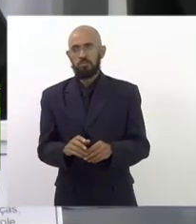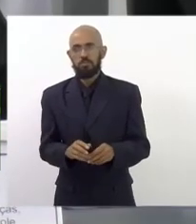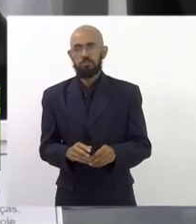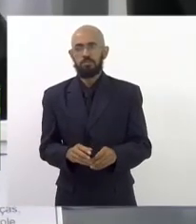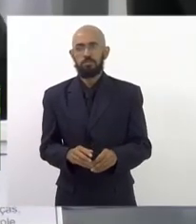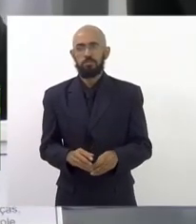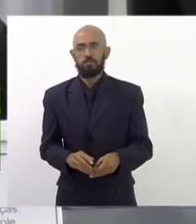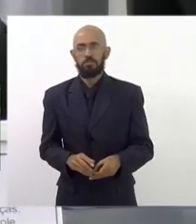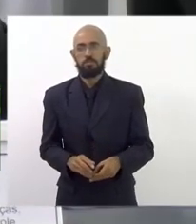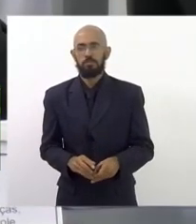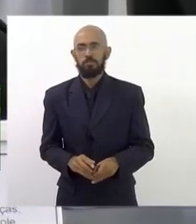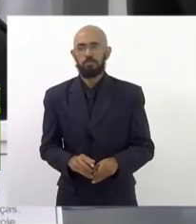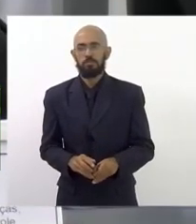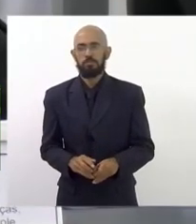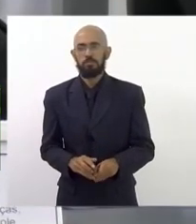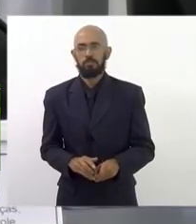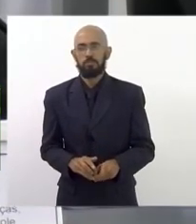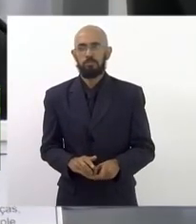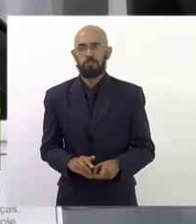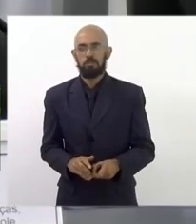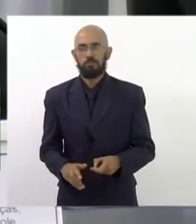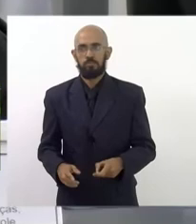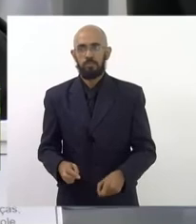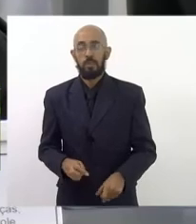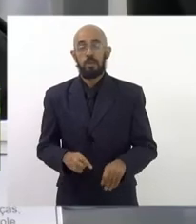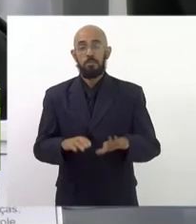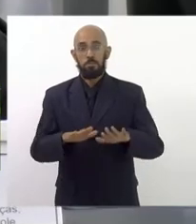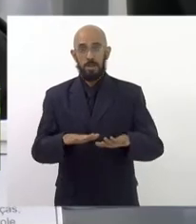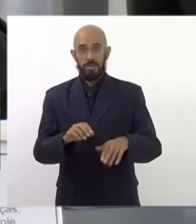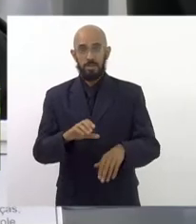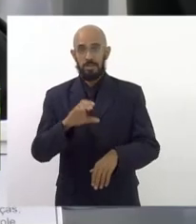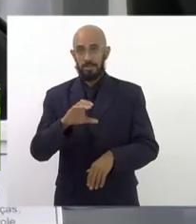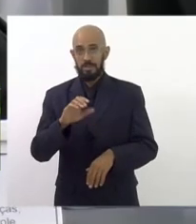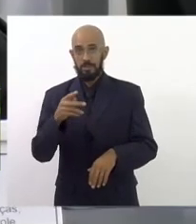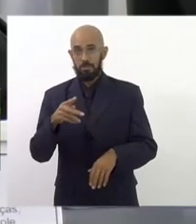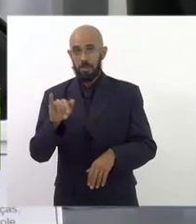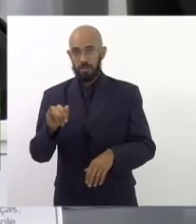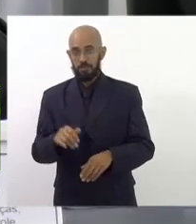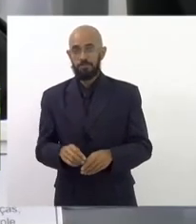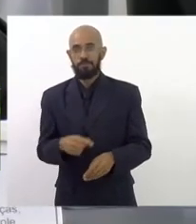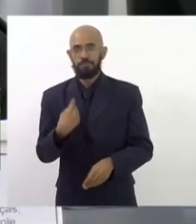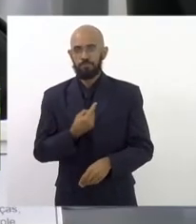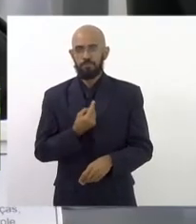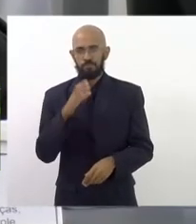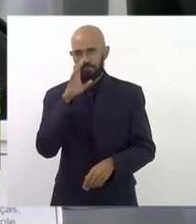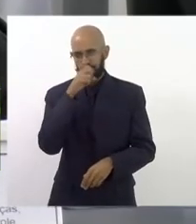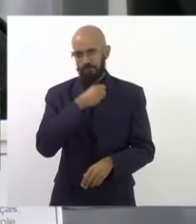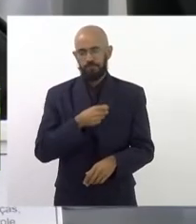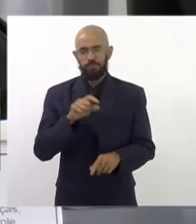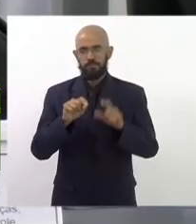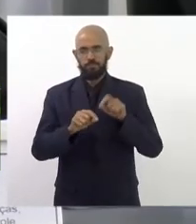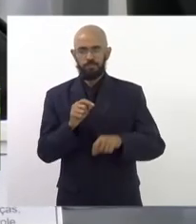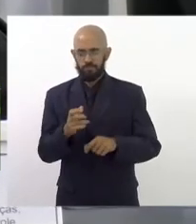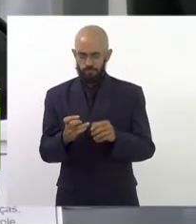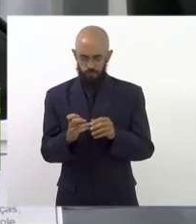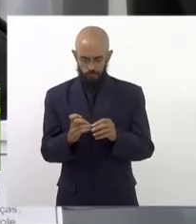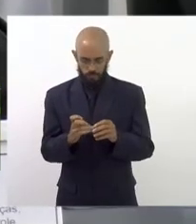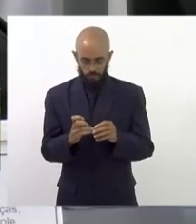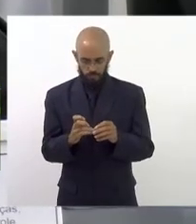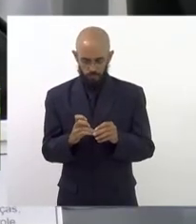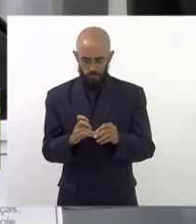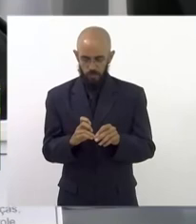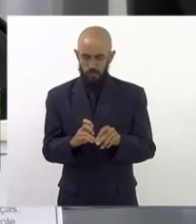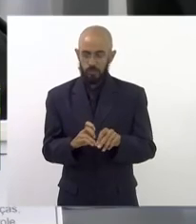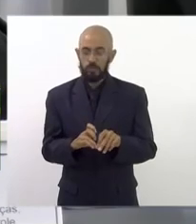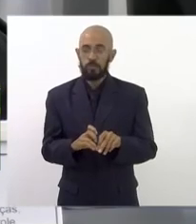auge da CPI, a gente insistiu muito na questão